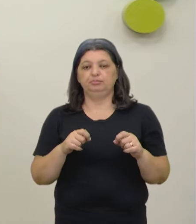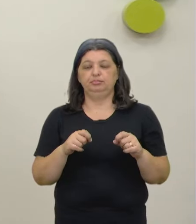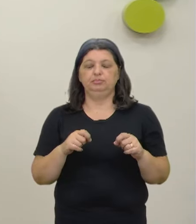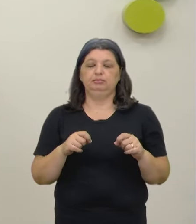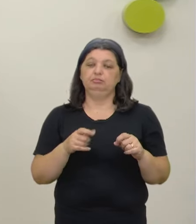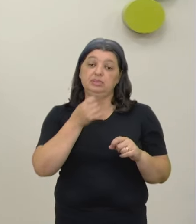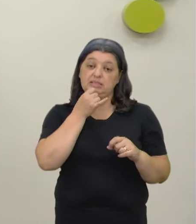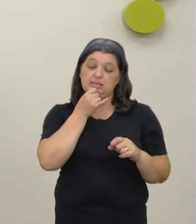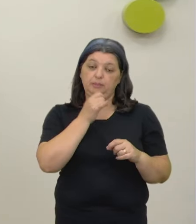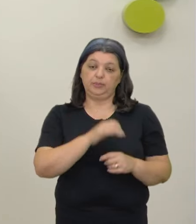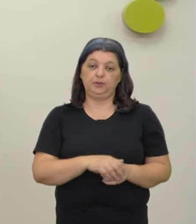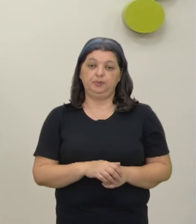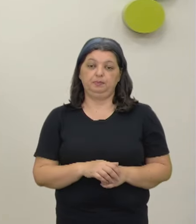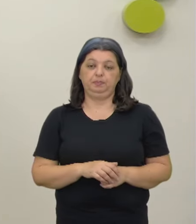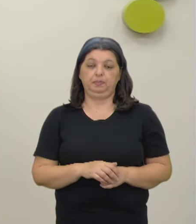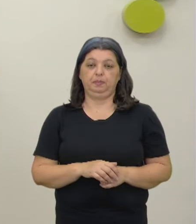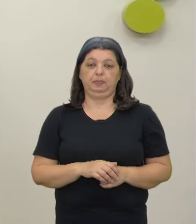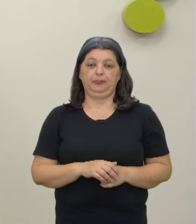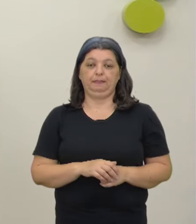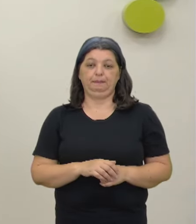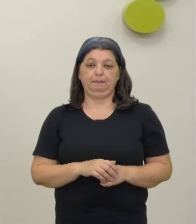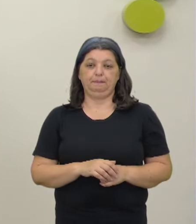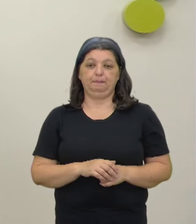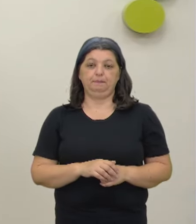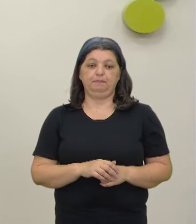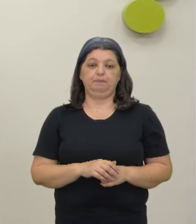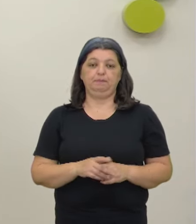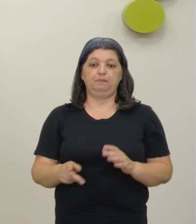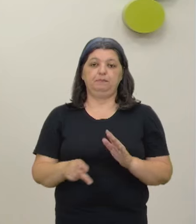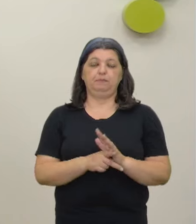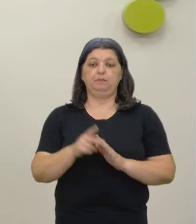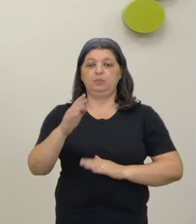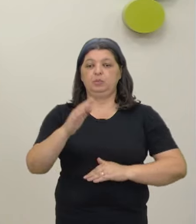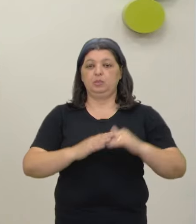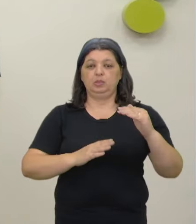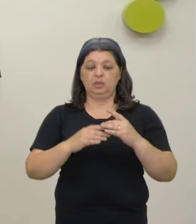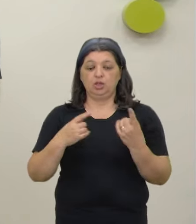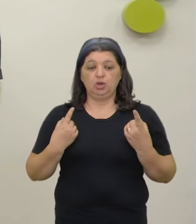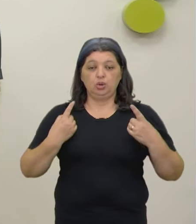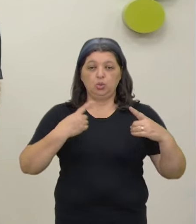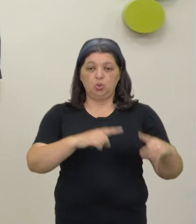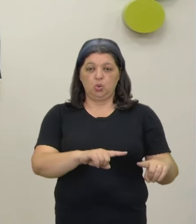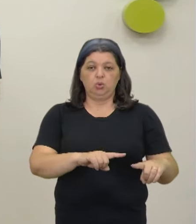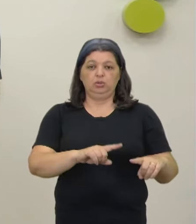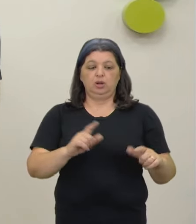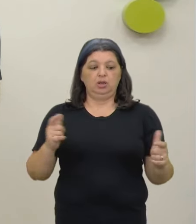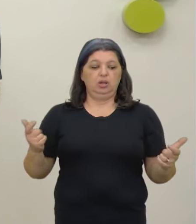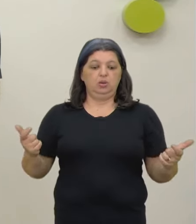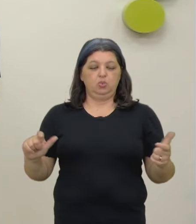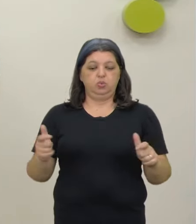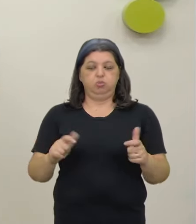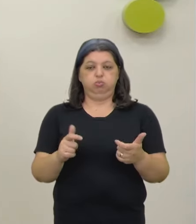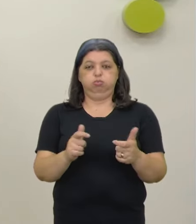supor, seja aquela praticada contra os grupos minoritários, né?